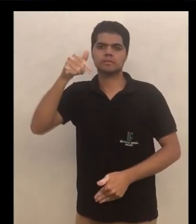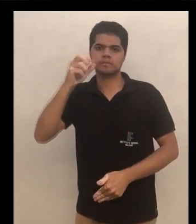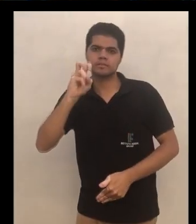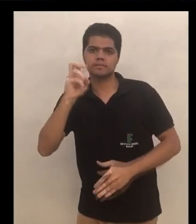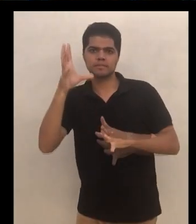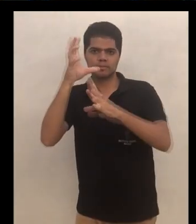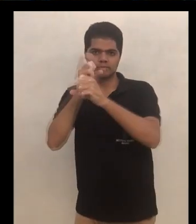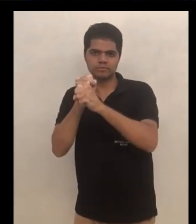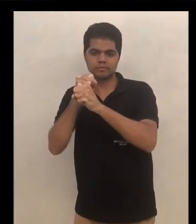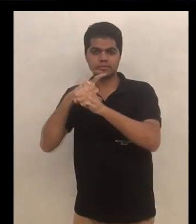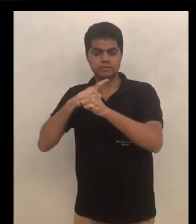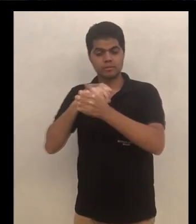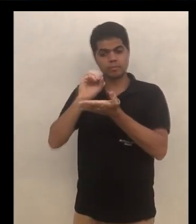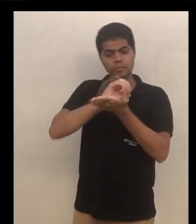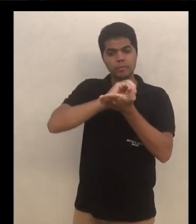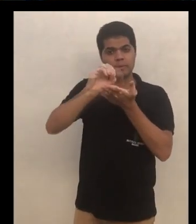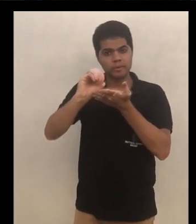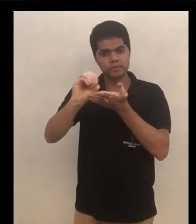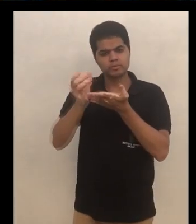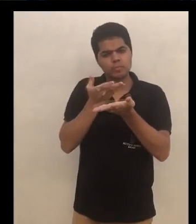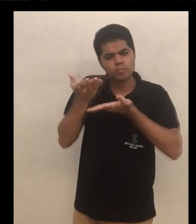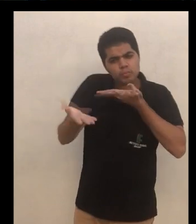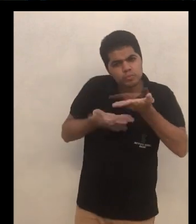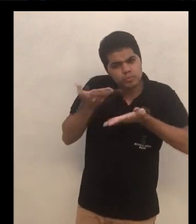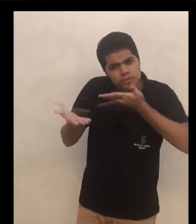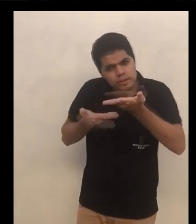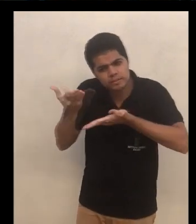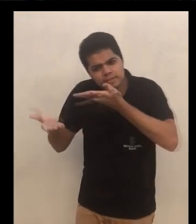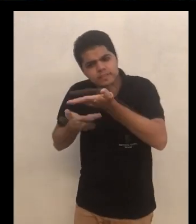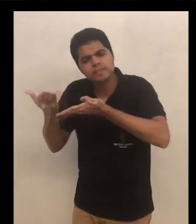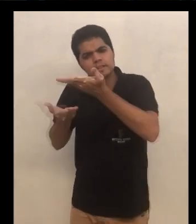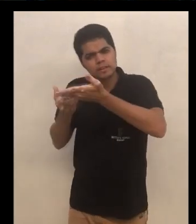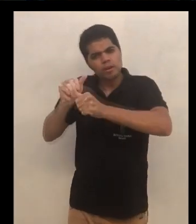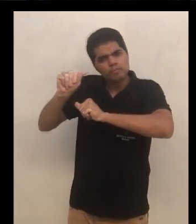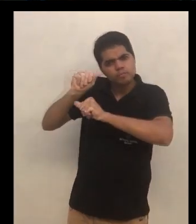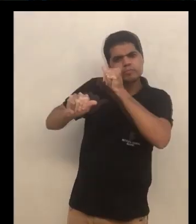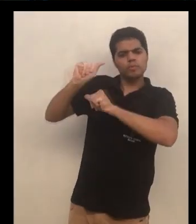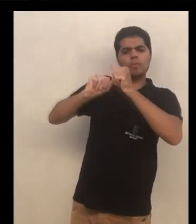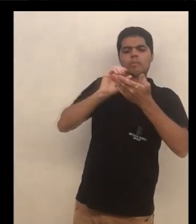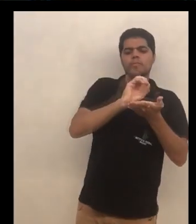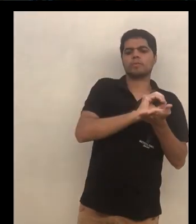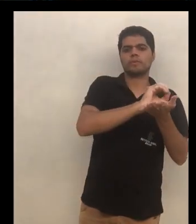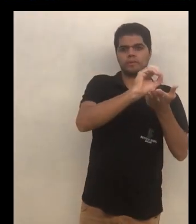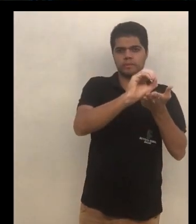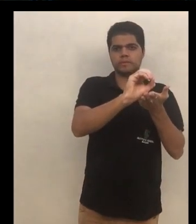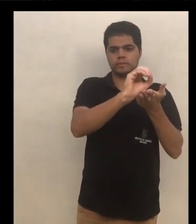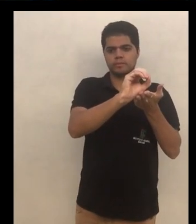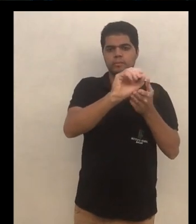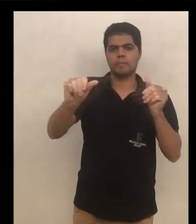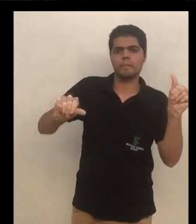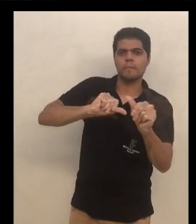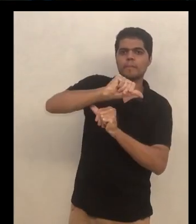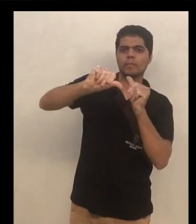manejo orgânico, tá? Então, você tem que tratar o animal, ele converte para o sistema orgânico.